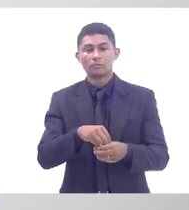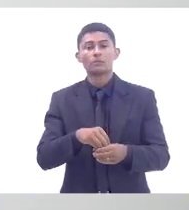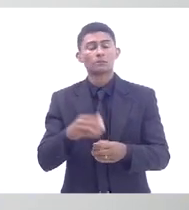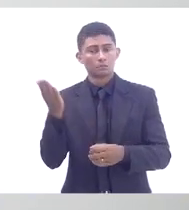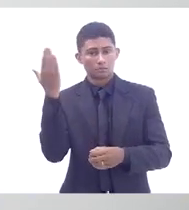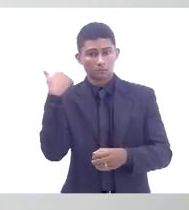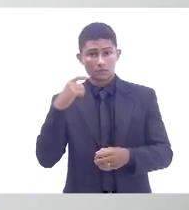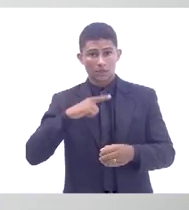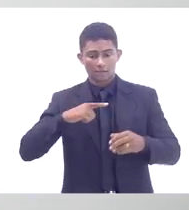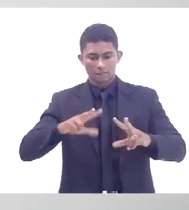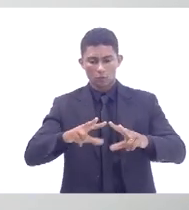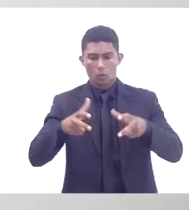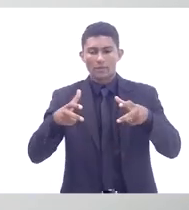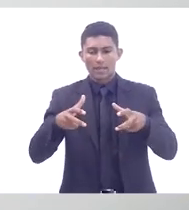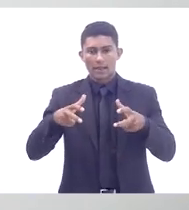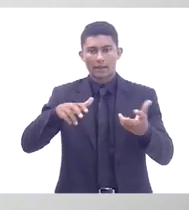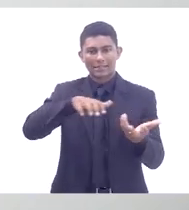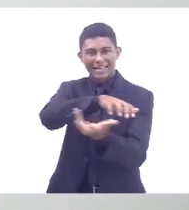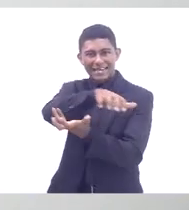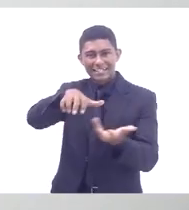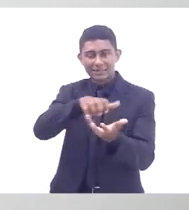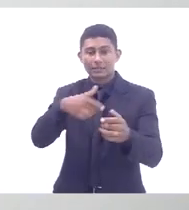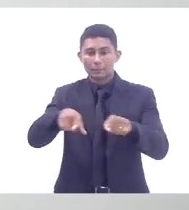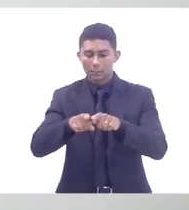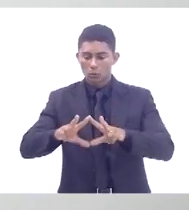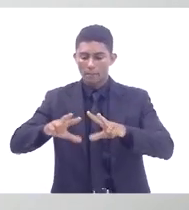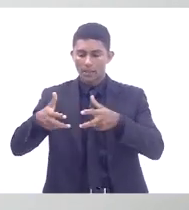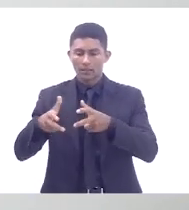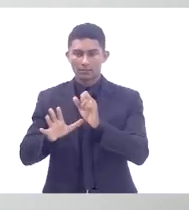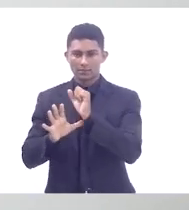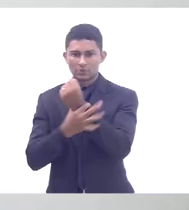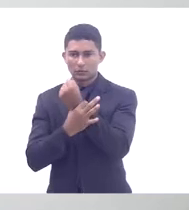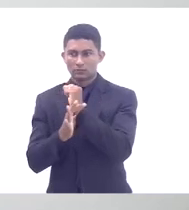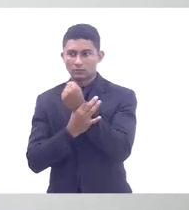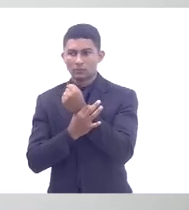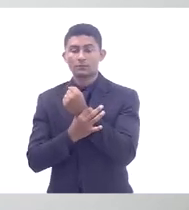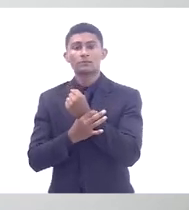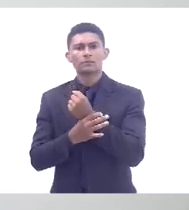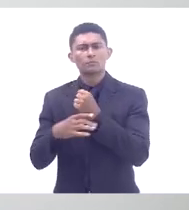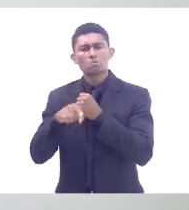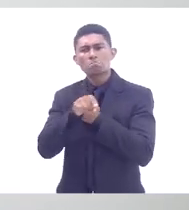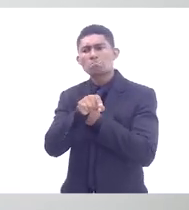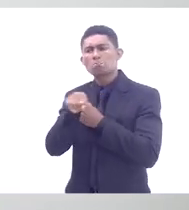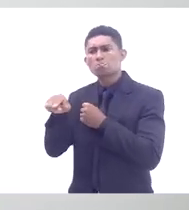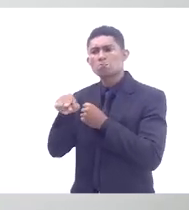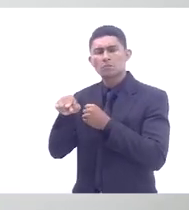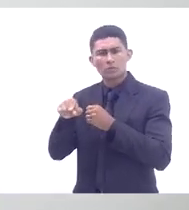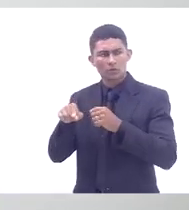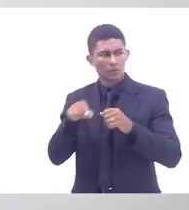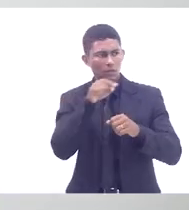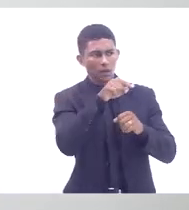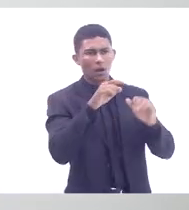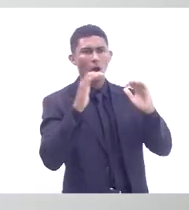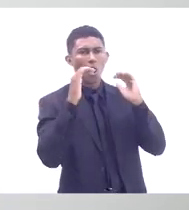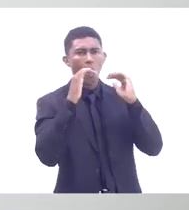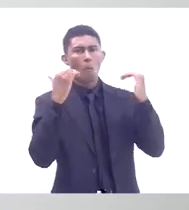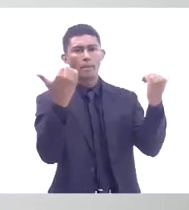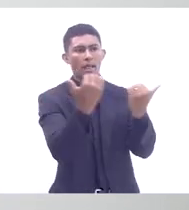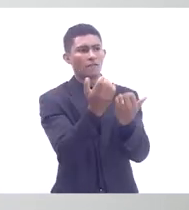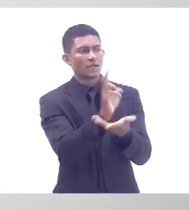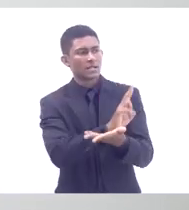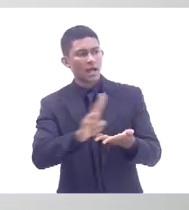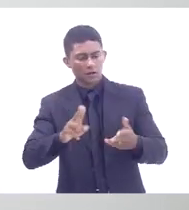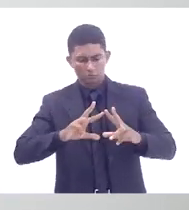comitê de crise e outro comitê de biossegurança que nunca apresentaram à comunidade Universitária um